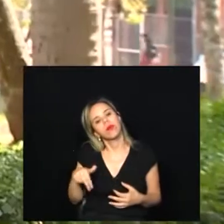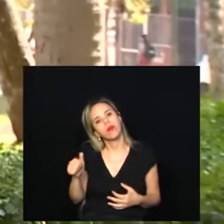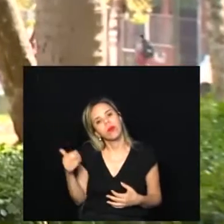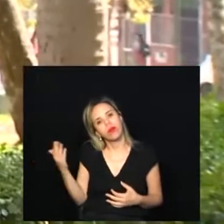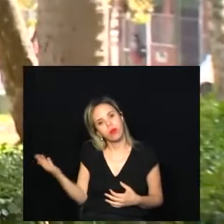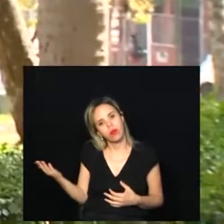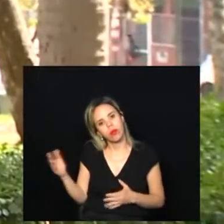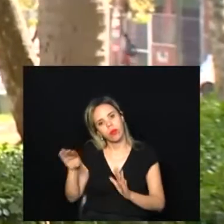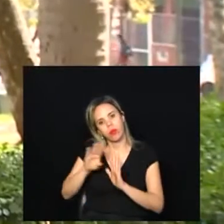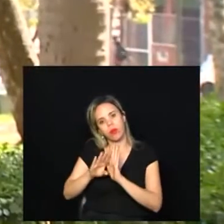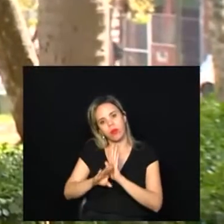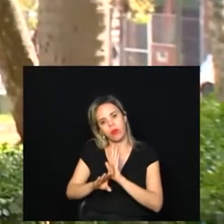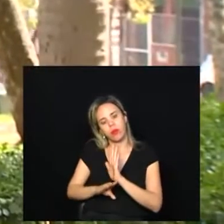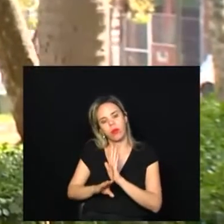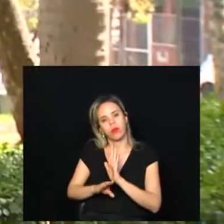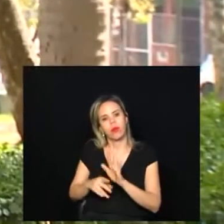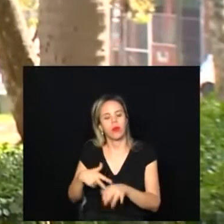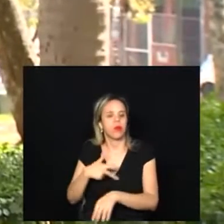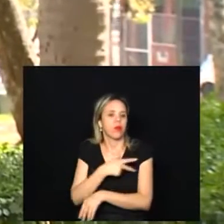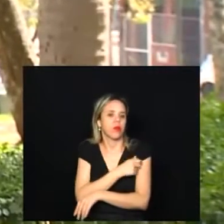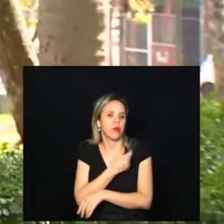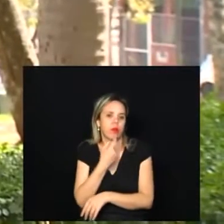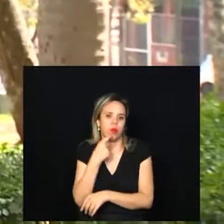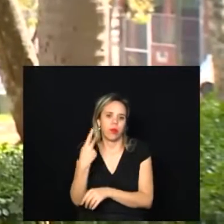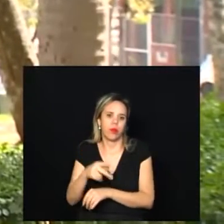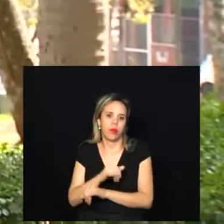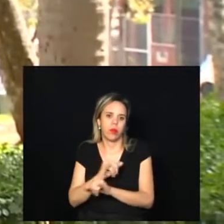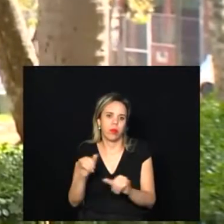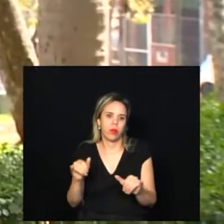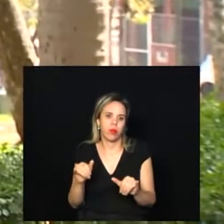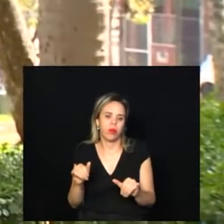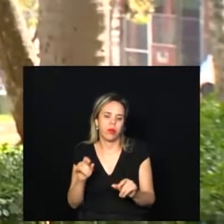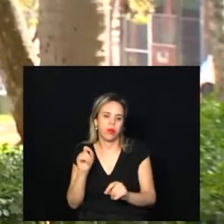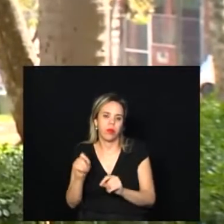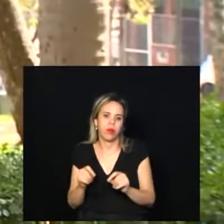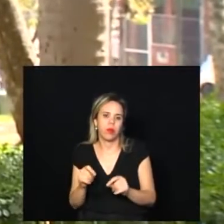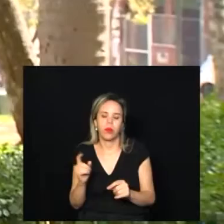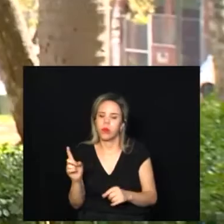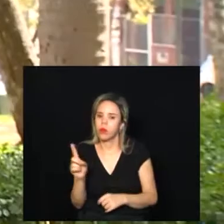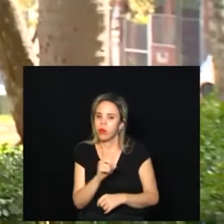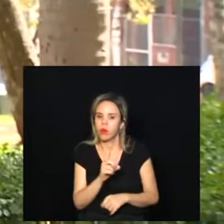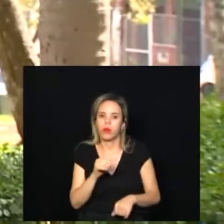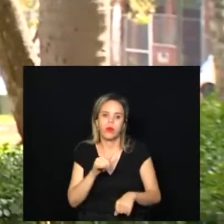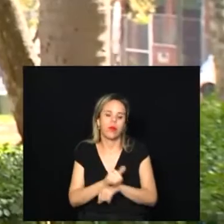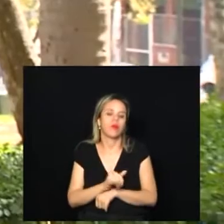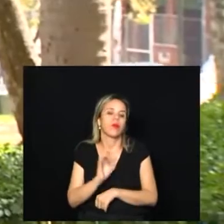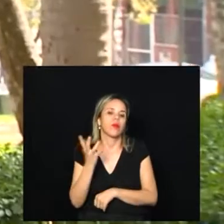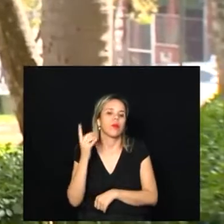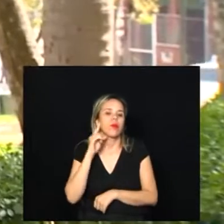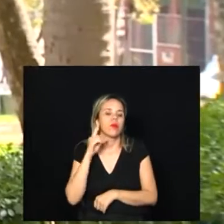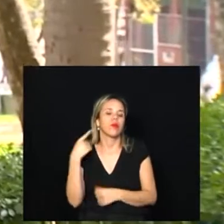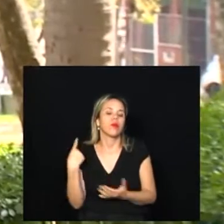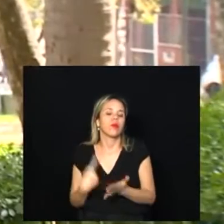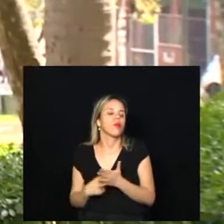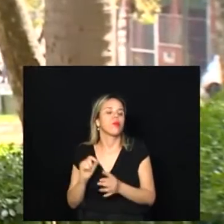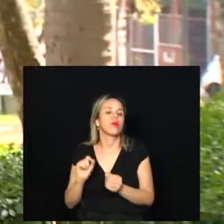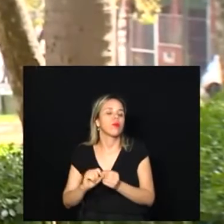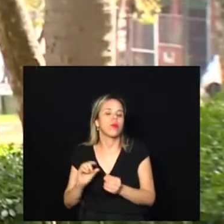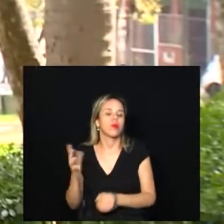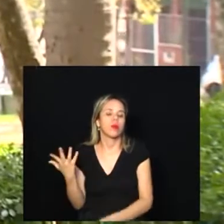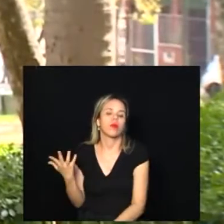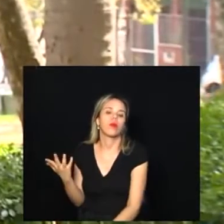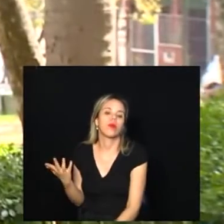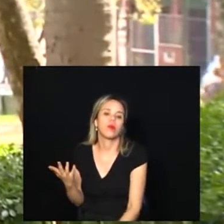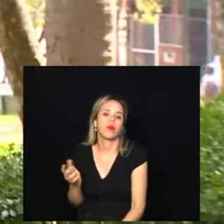coordenadora do programa de imunização de Campinas. Bom, quem não comparecer, né, no dia agendado,